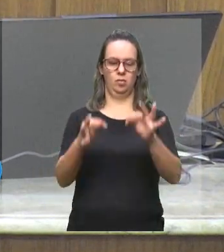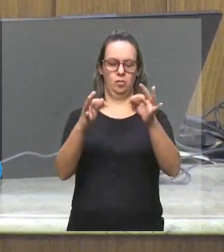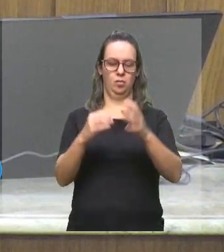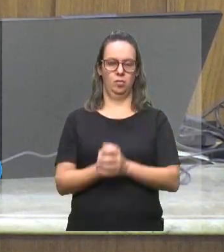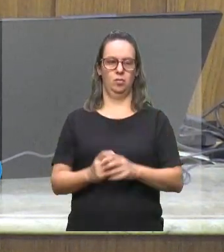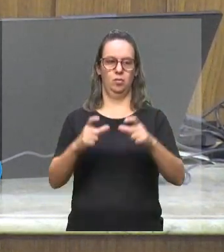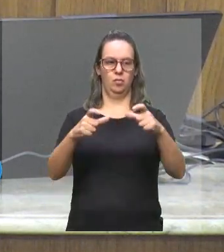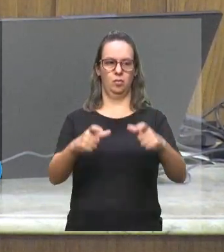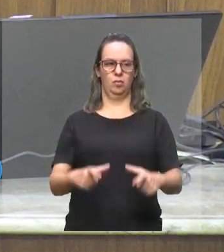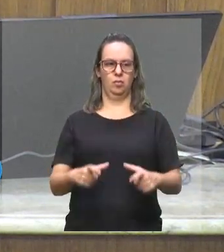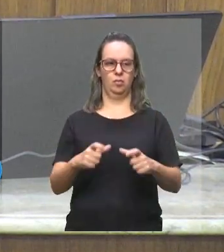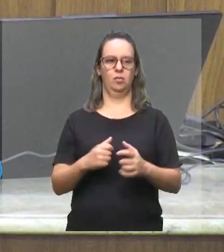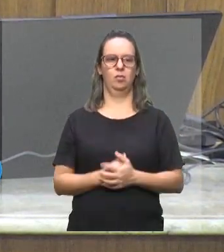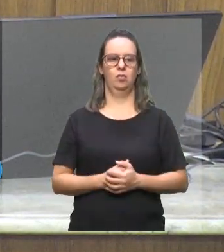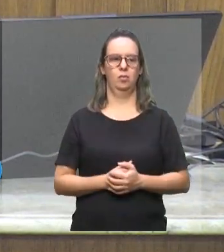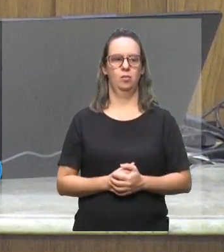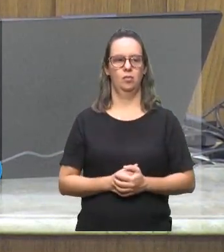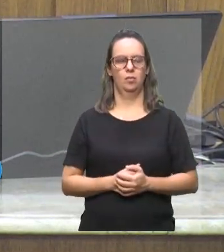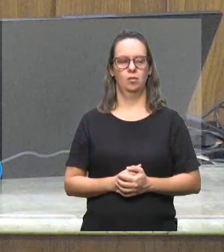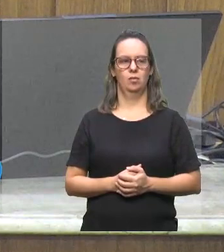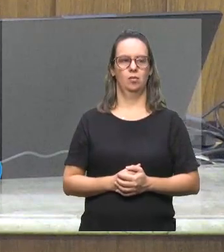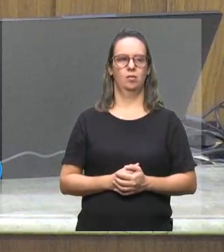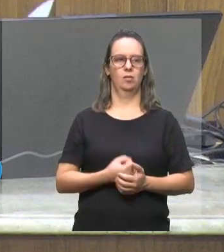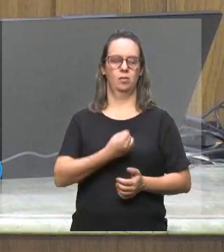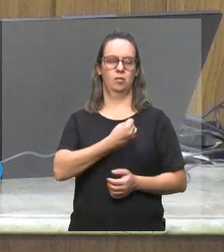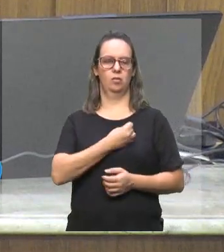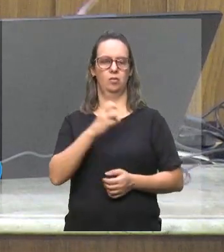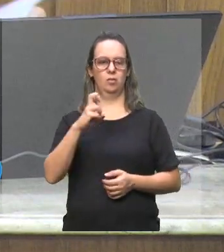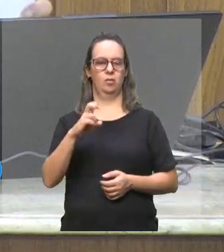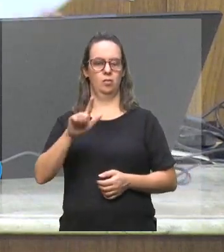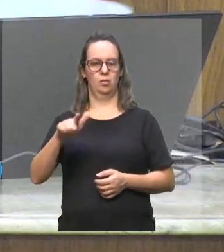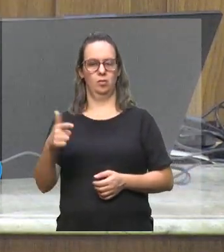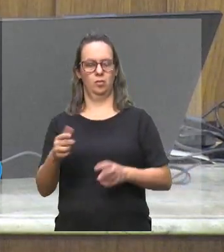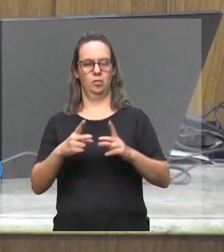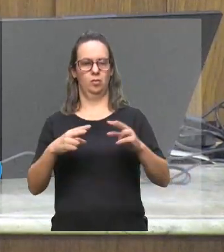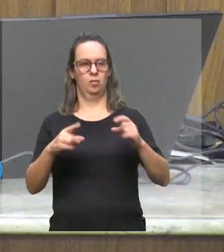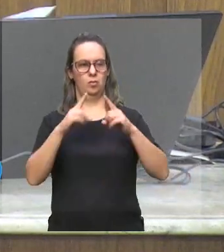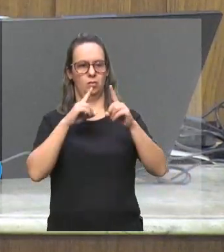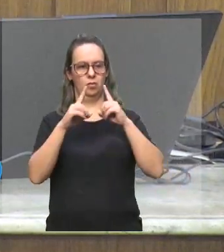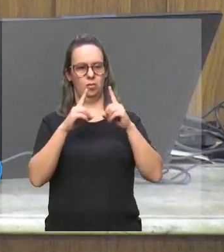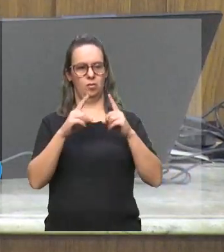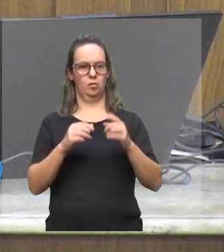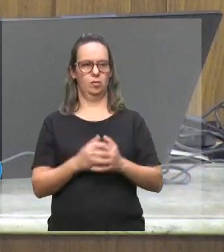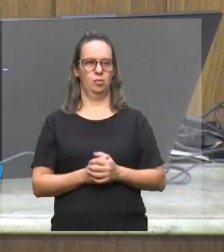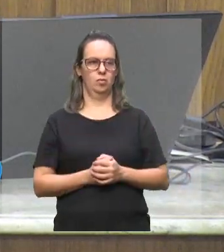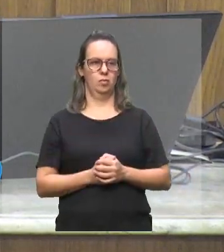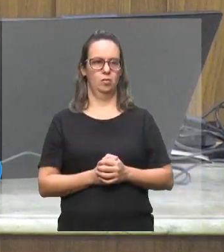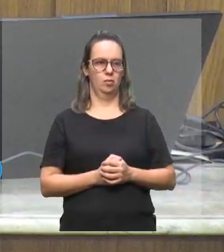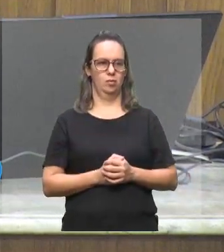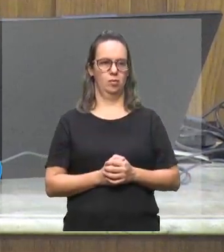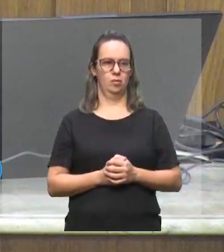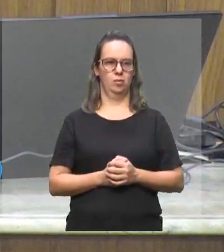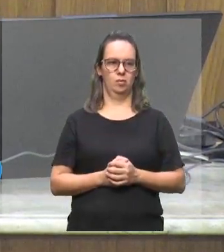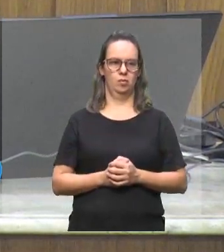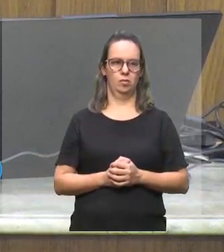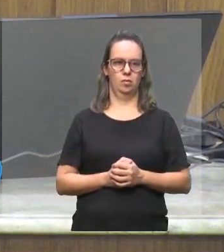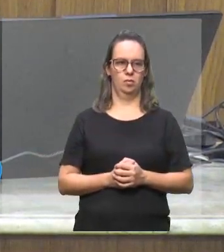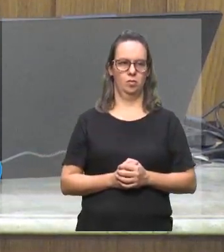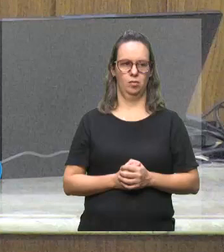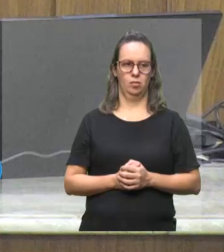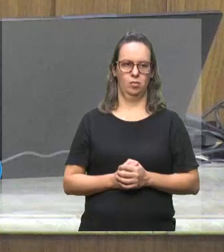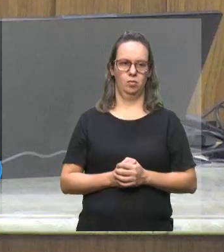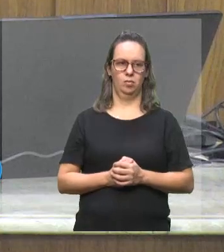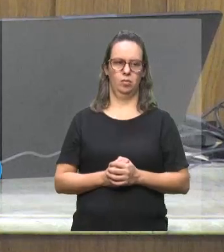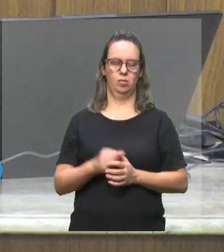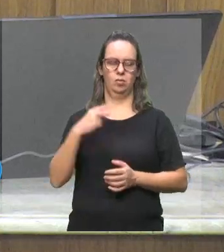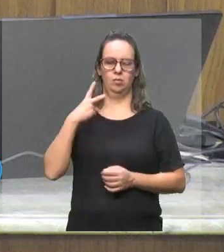ambiente produtivo no município e da outras providências. Em discussão? Peço a palavra, presidente. Com a palavra,